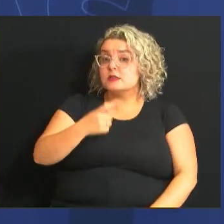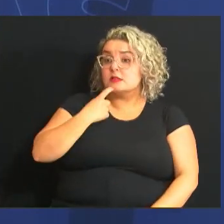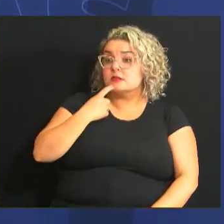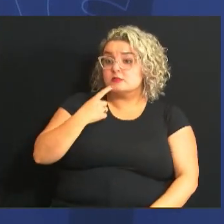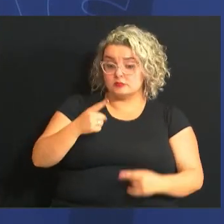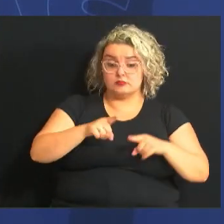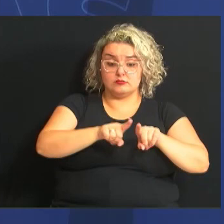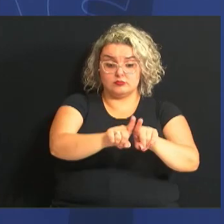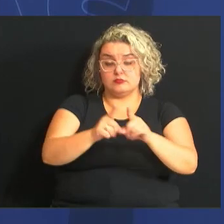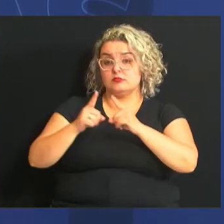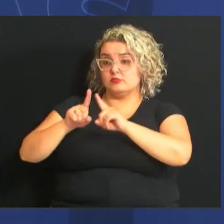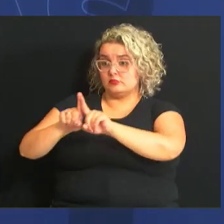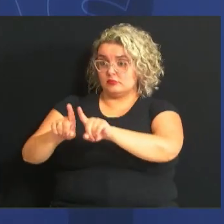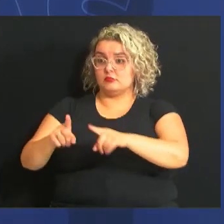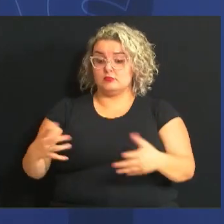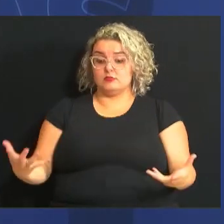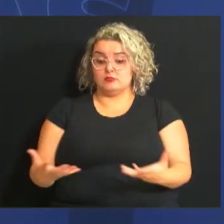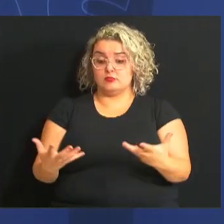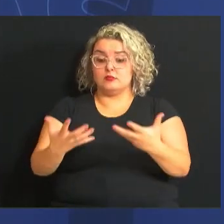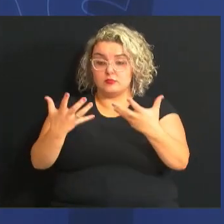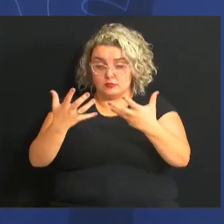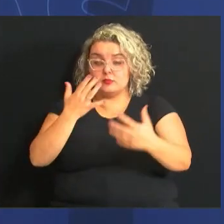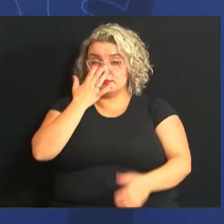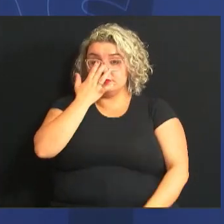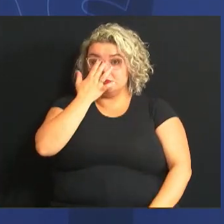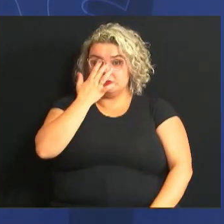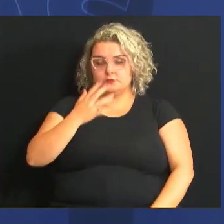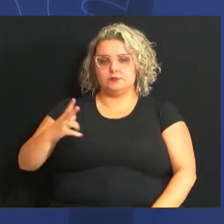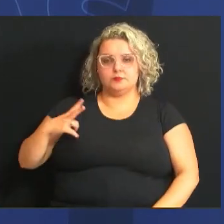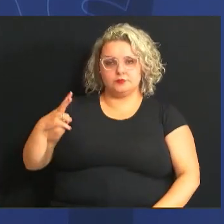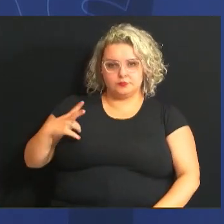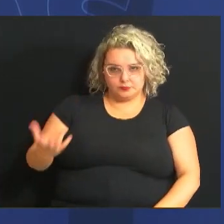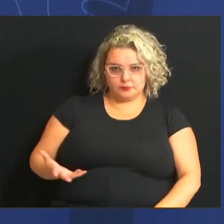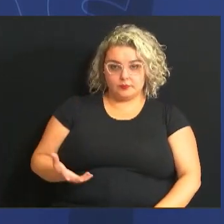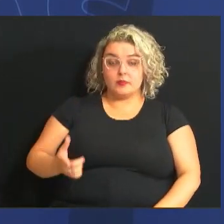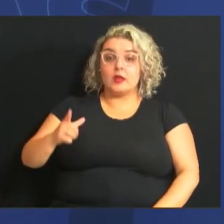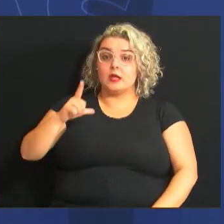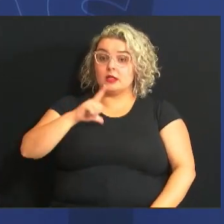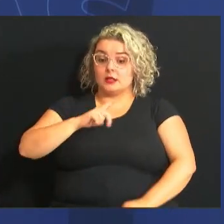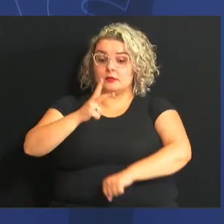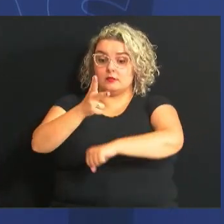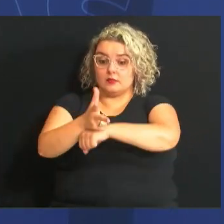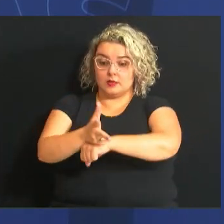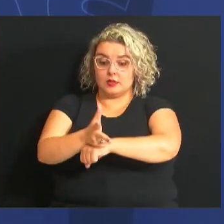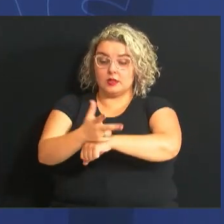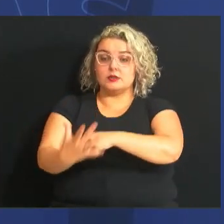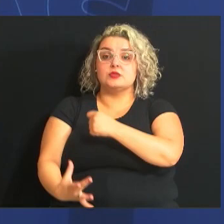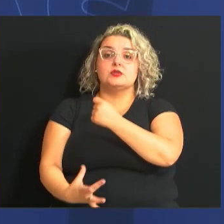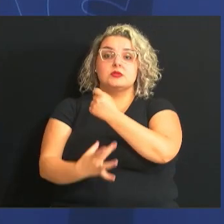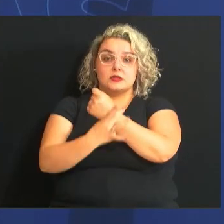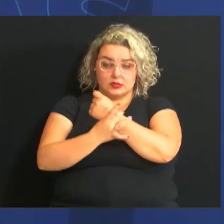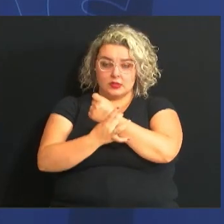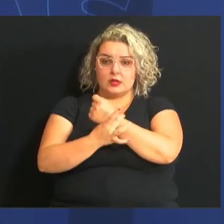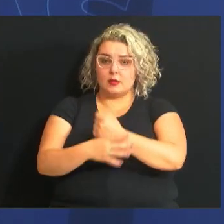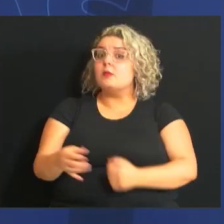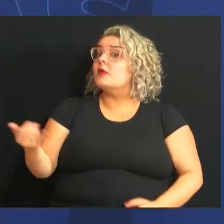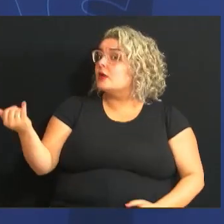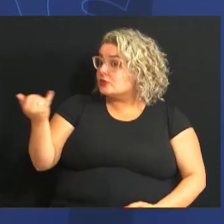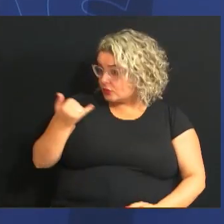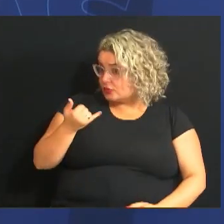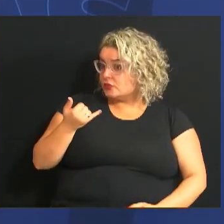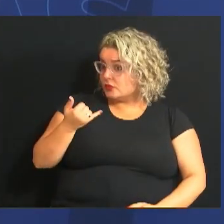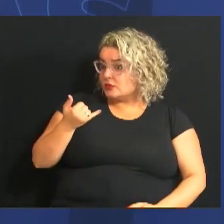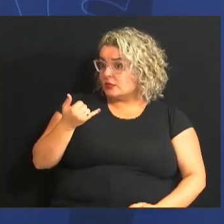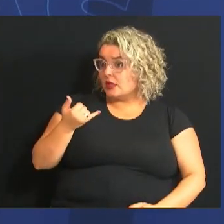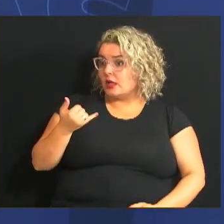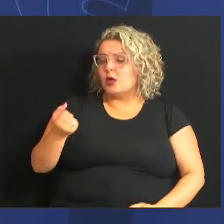a iniciativa privada. E aí tem a instalação de câmeras de segurança. Então, para nos contar sobre os